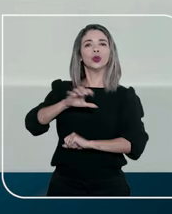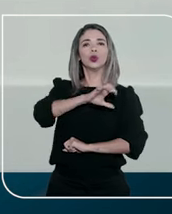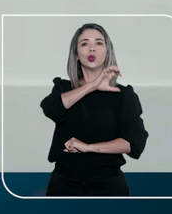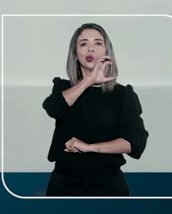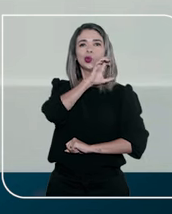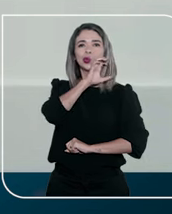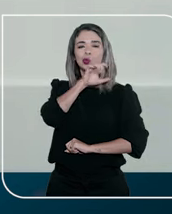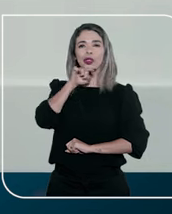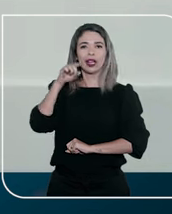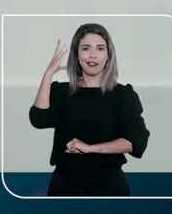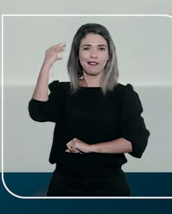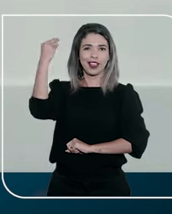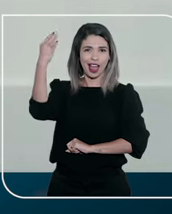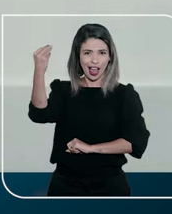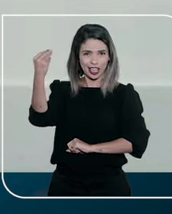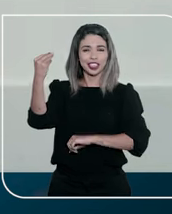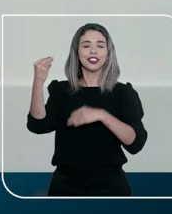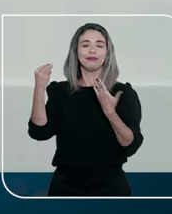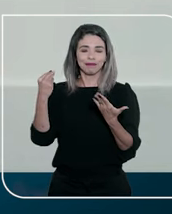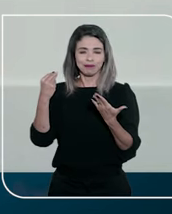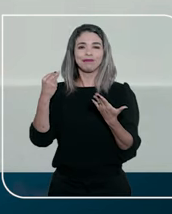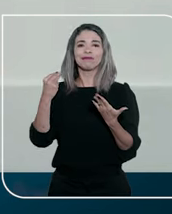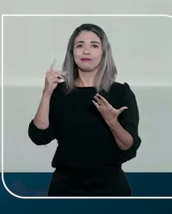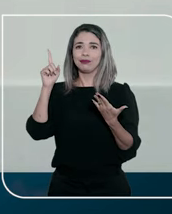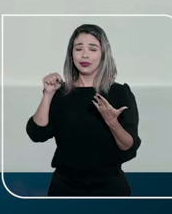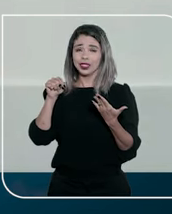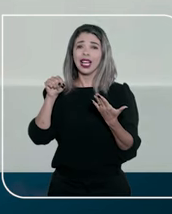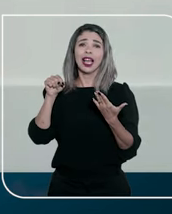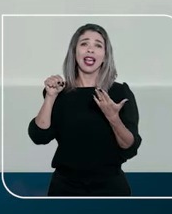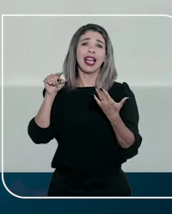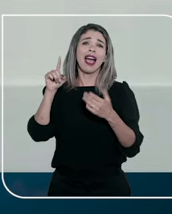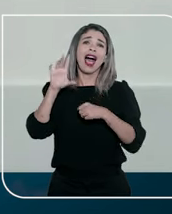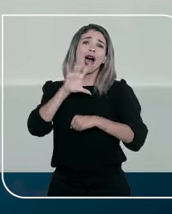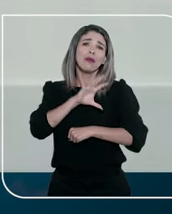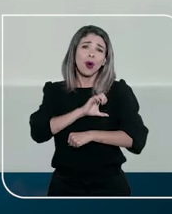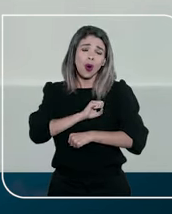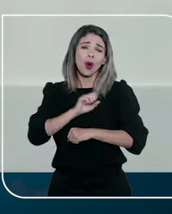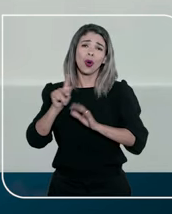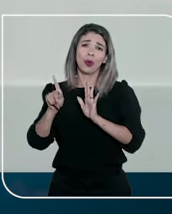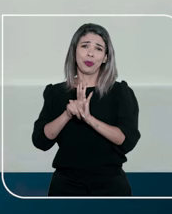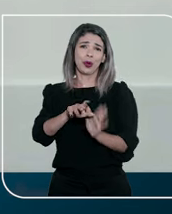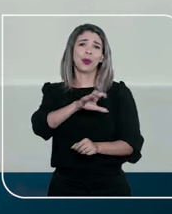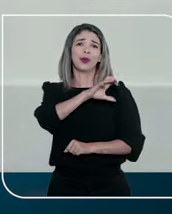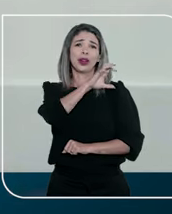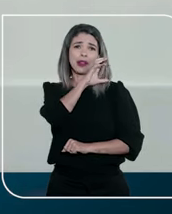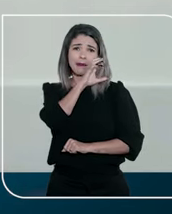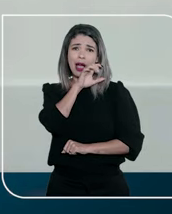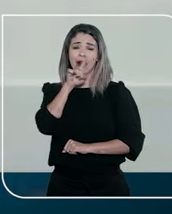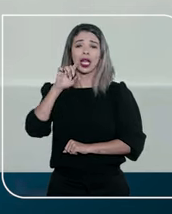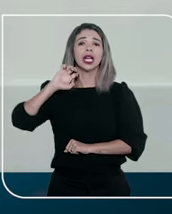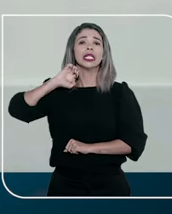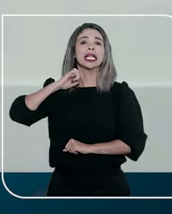até uma questão de amor, de carinho pelo aquele pet, para que ele passe por um estresse menor,